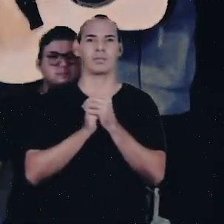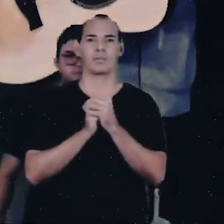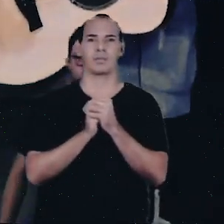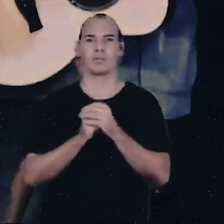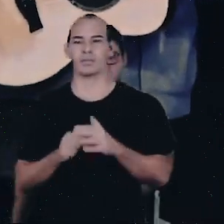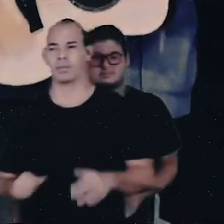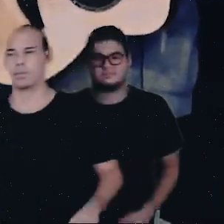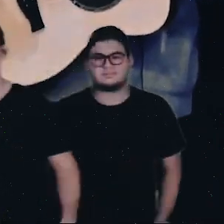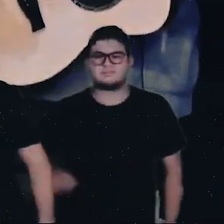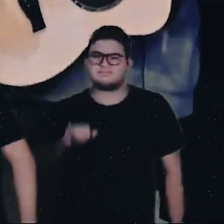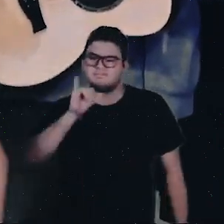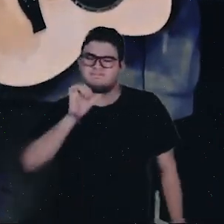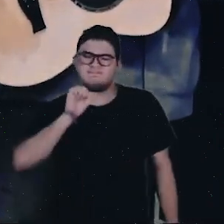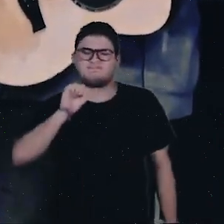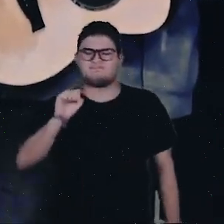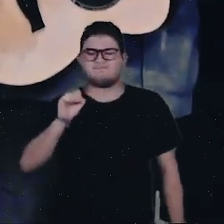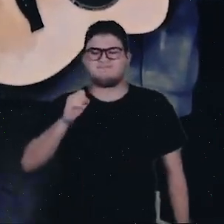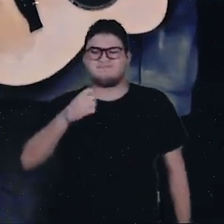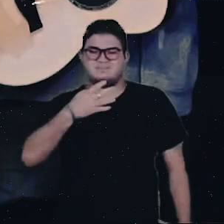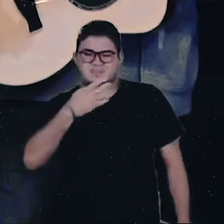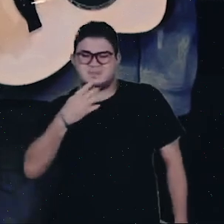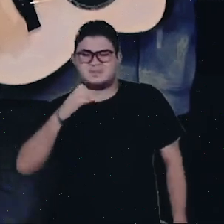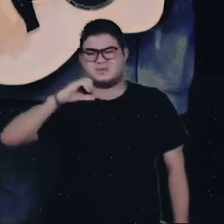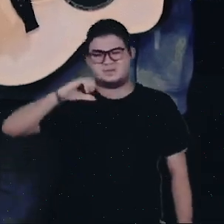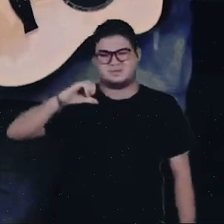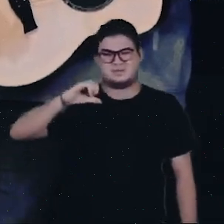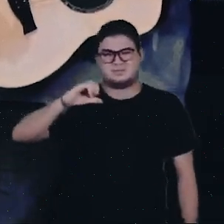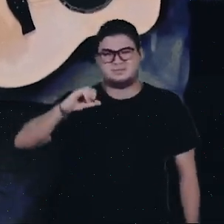Isaías 49,